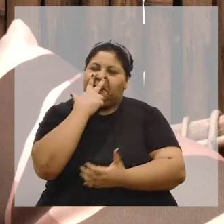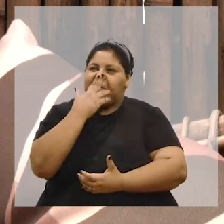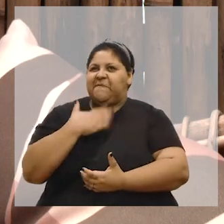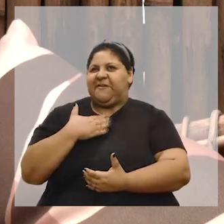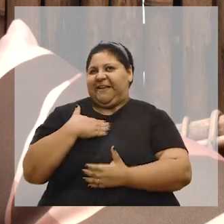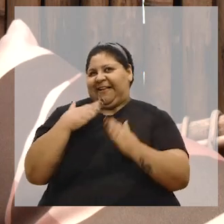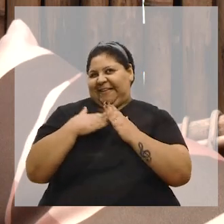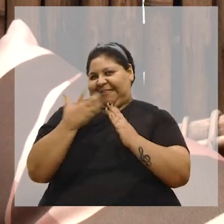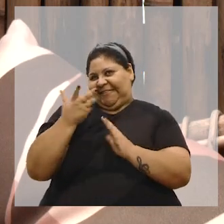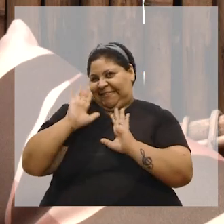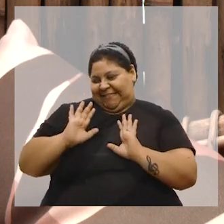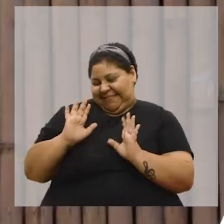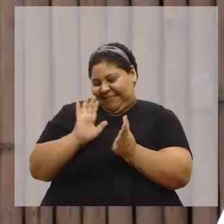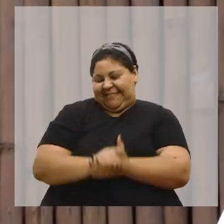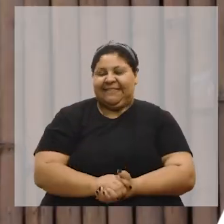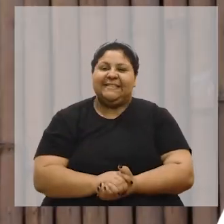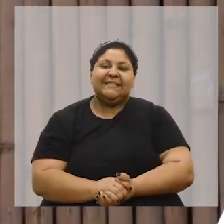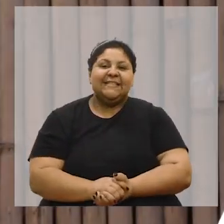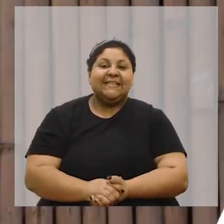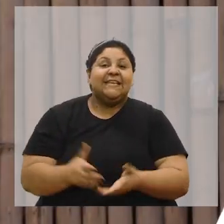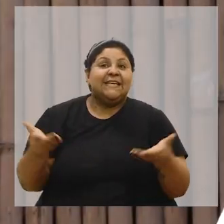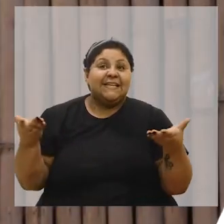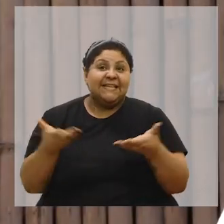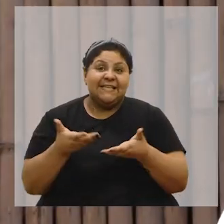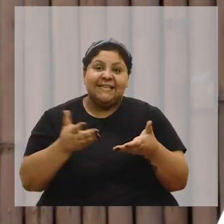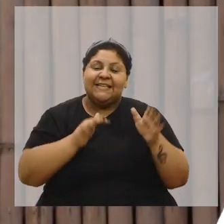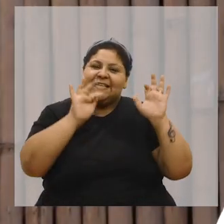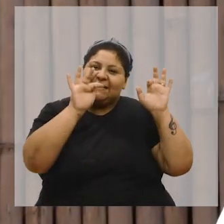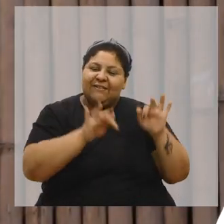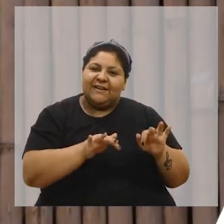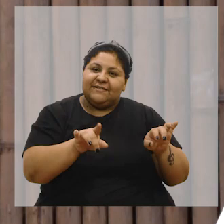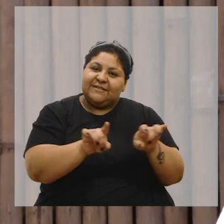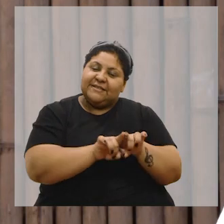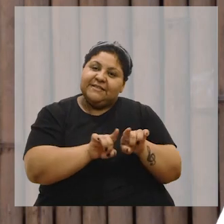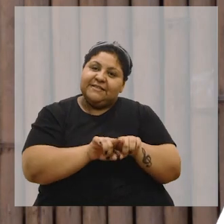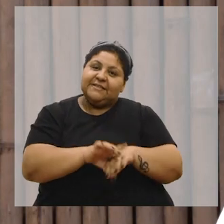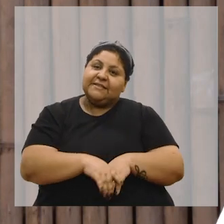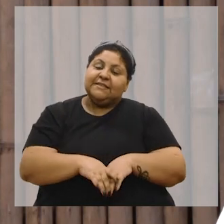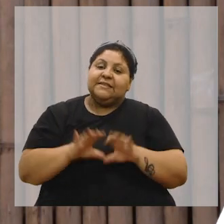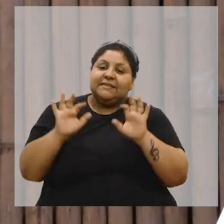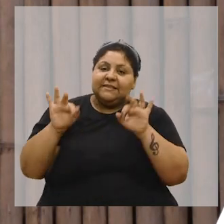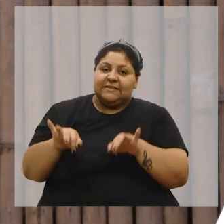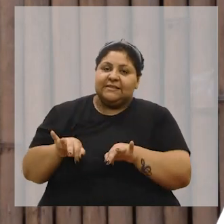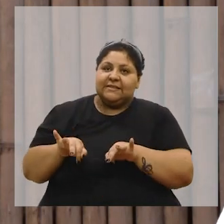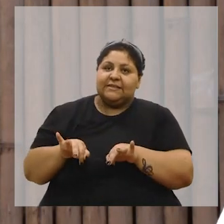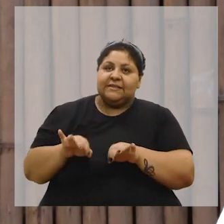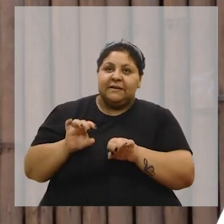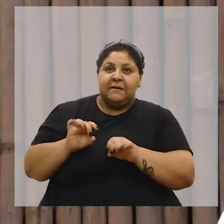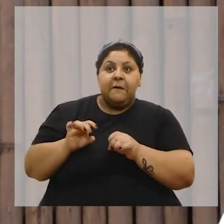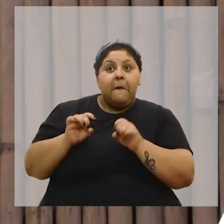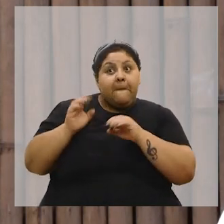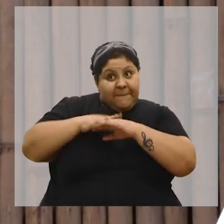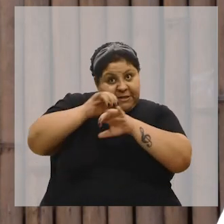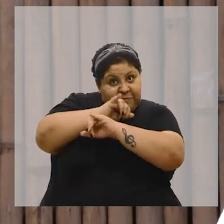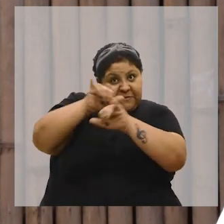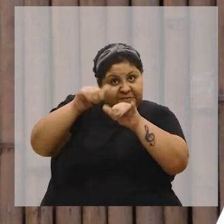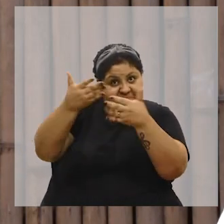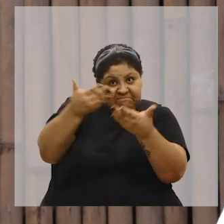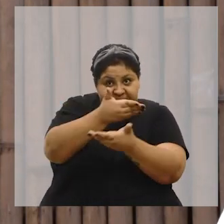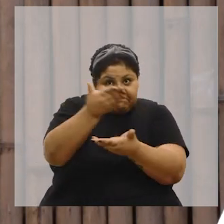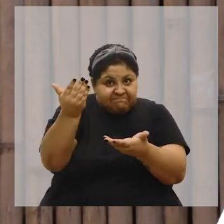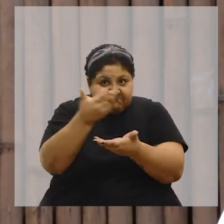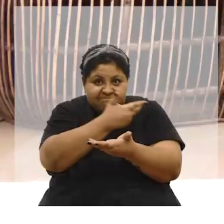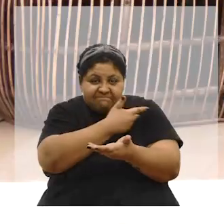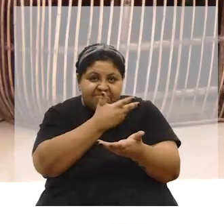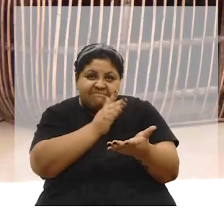fosse assim na minha casa. Legal, André. E agora, nós estamos encerrando o tempo do programa. Para finalizar, querem deixar mais algum